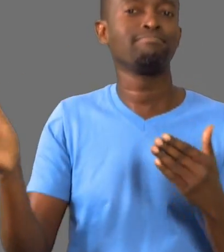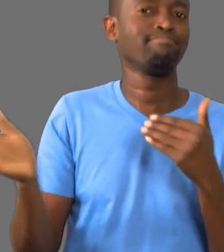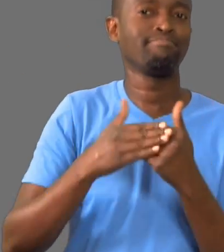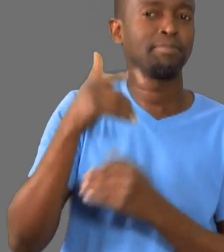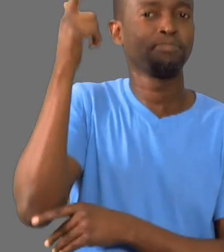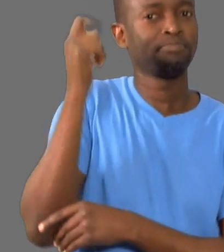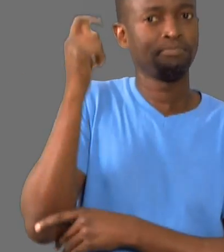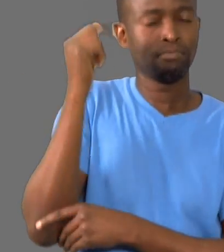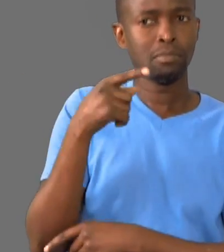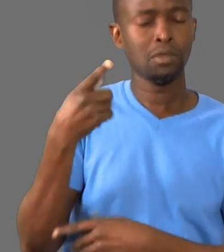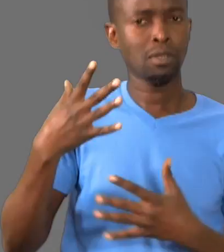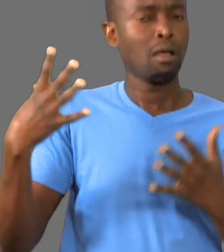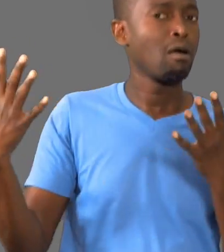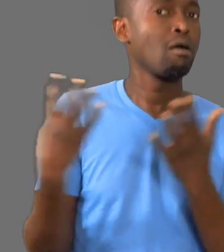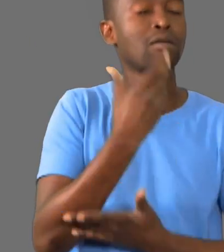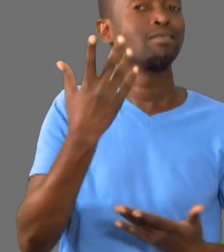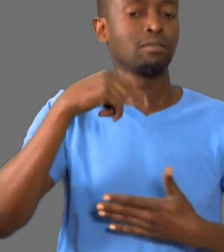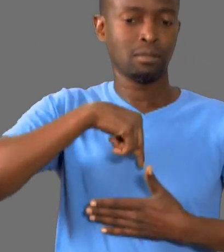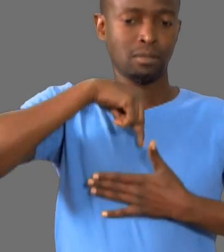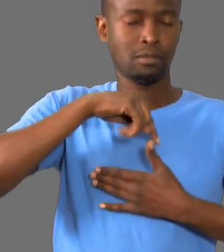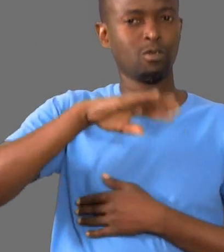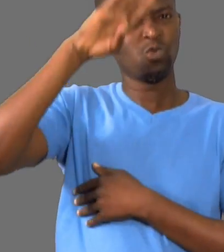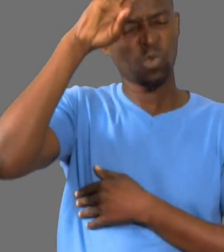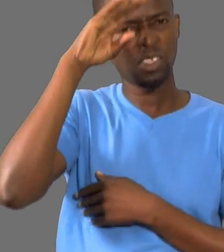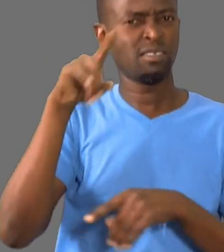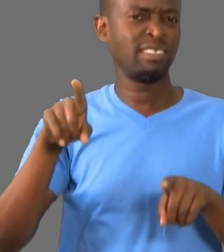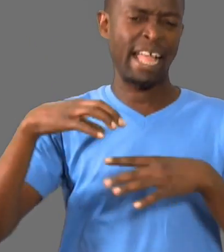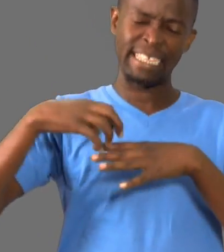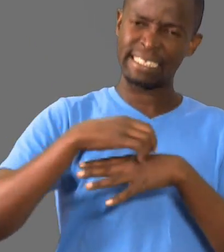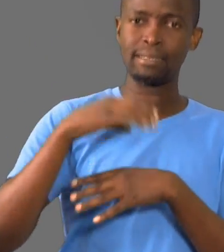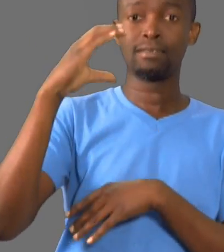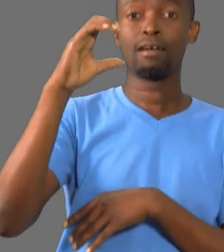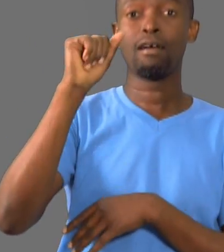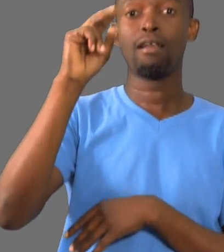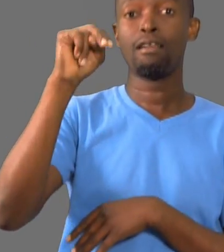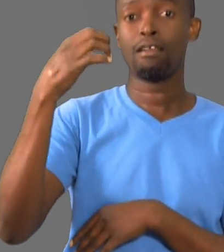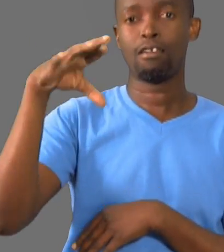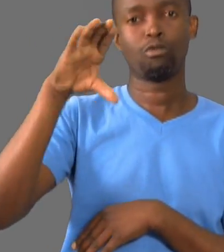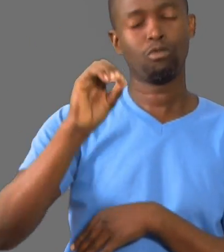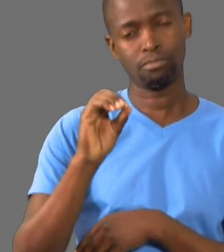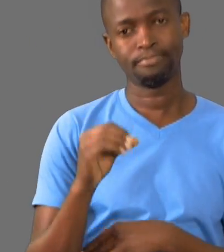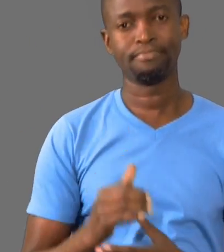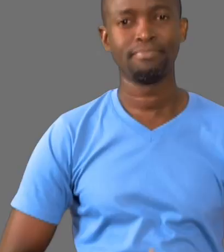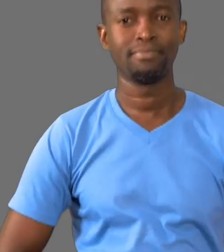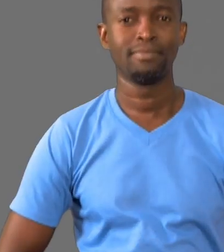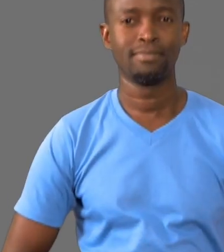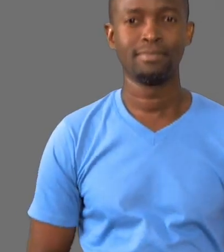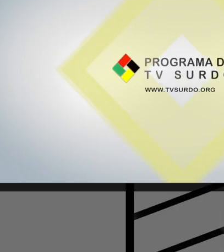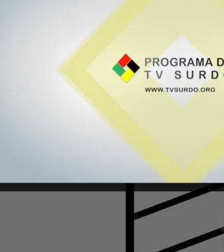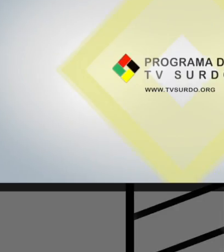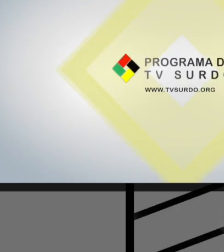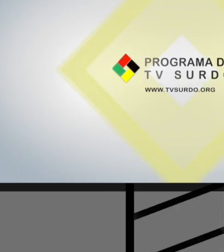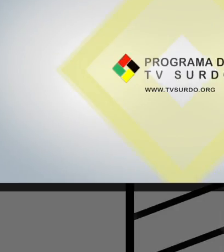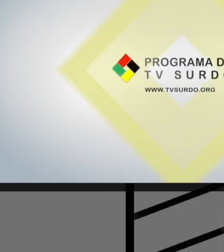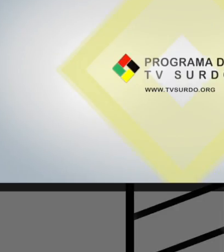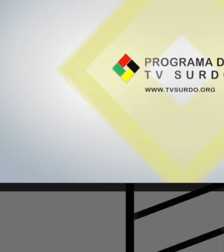cancro no dia em que recebeu a reforma do serviço. Ela acredita que se tivesse tido informação sobre